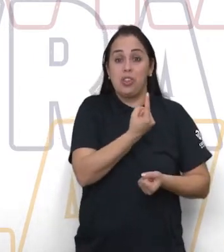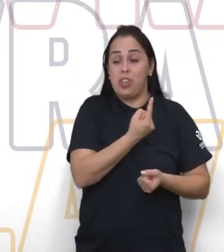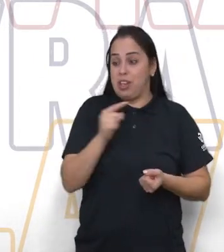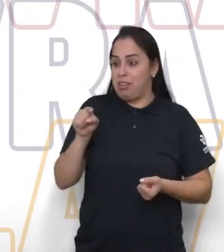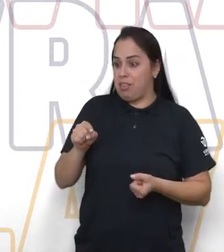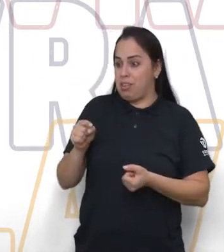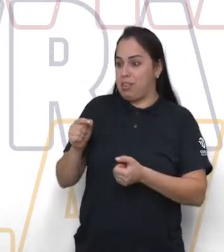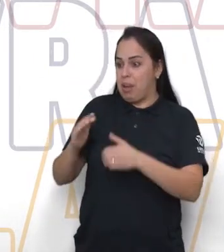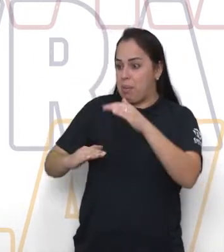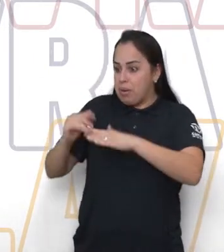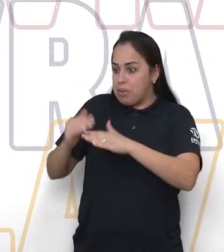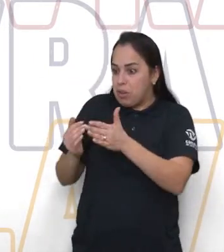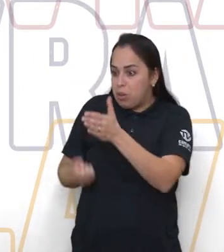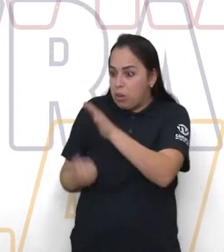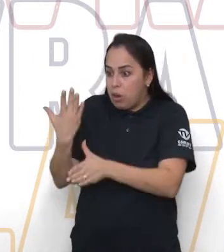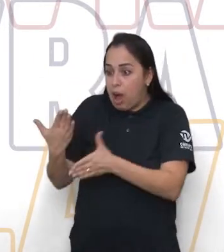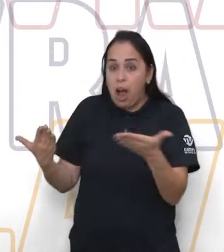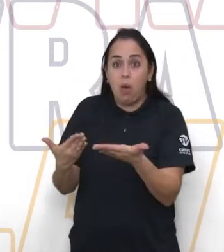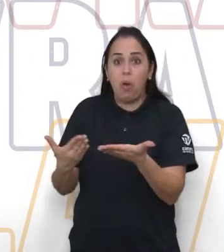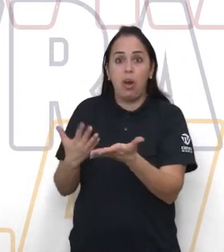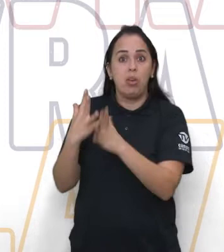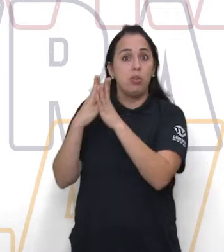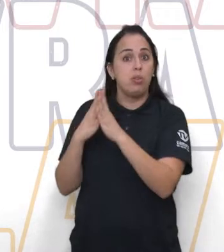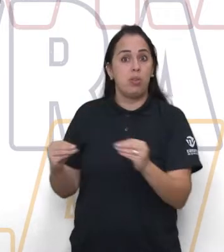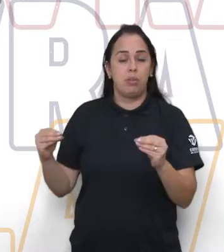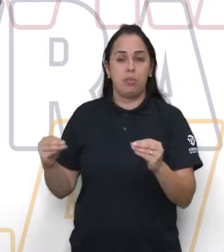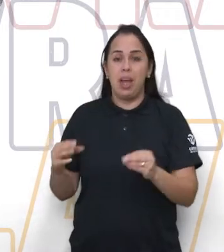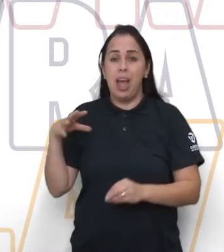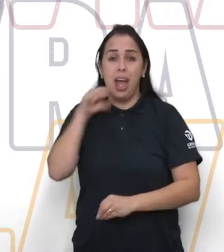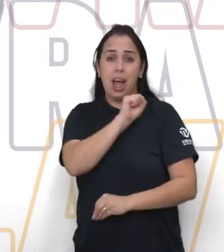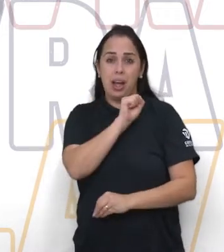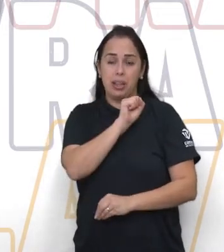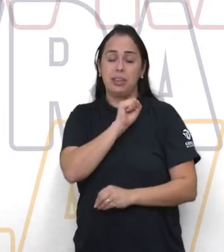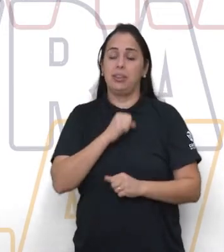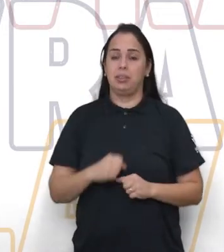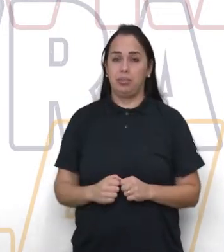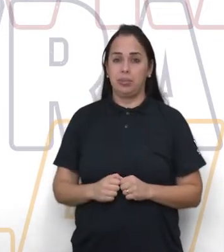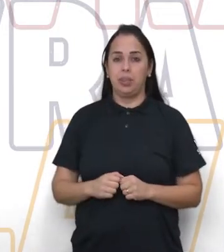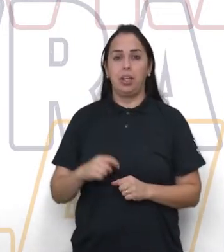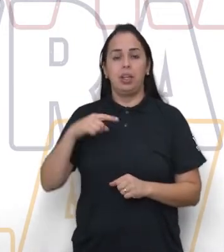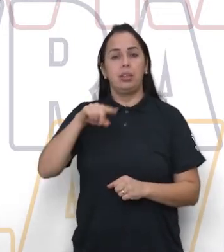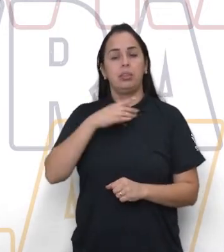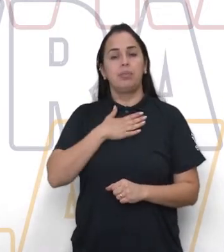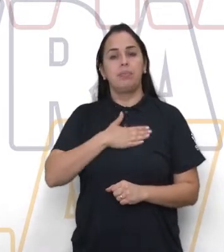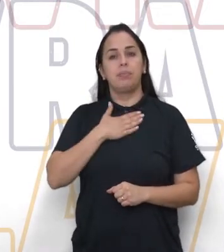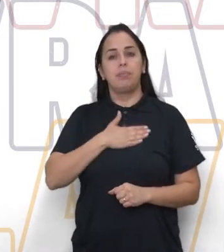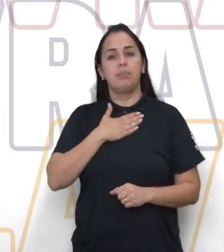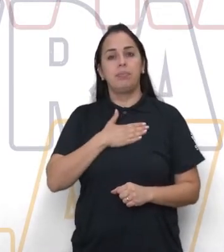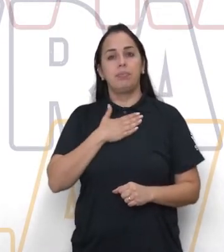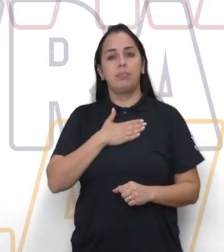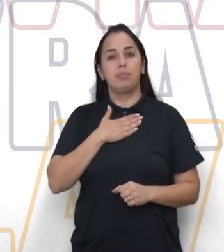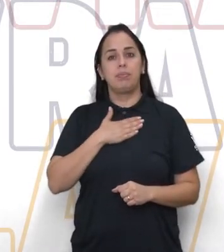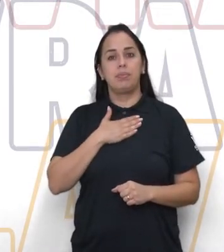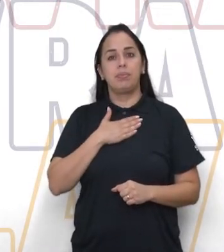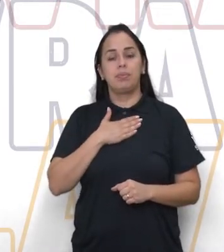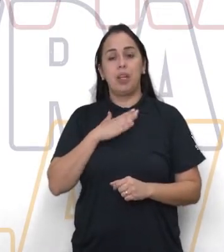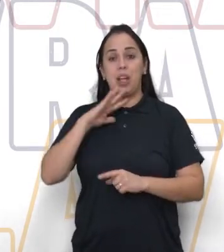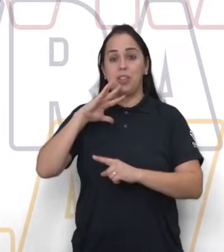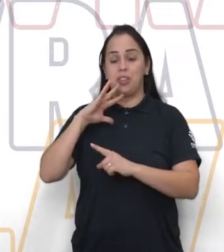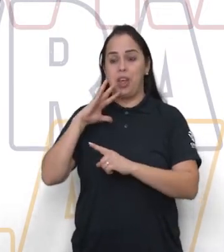acabou de surgir e desaparecer é muito rápido né a gente a gente gosta de falar de